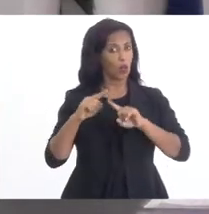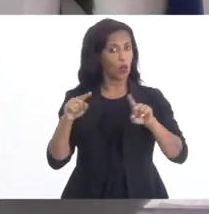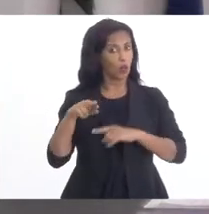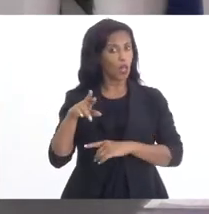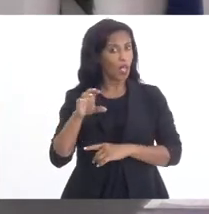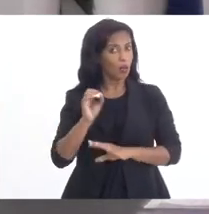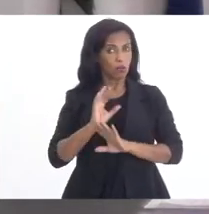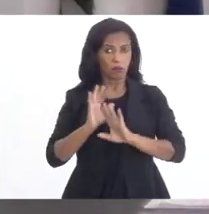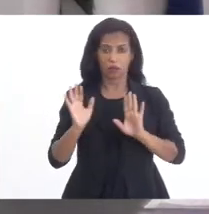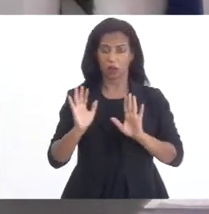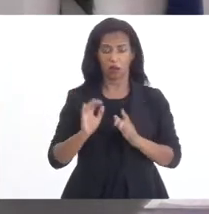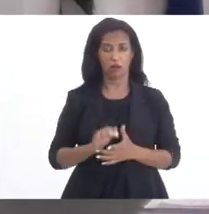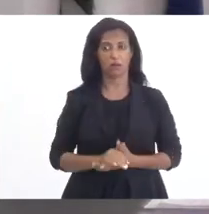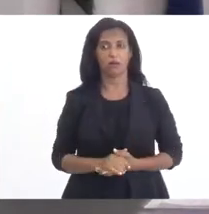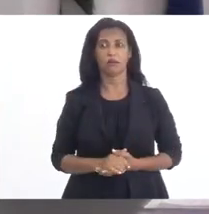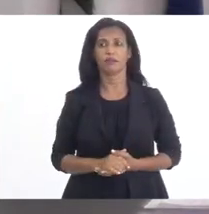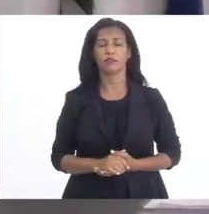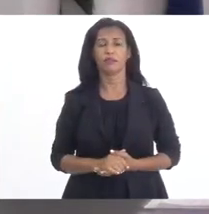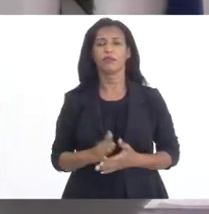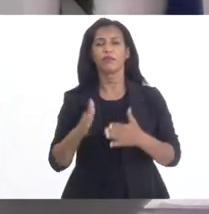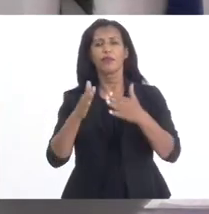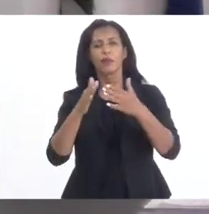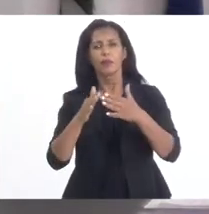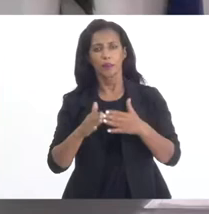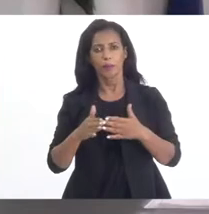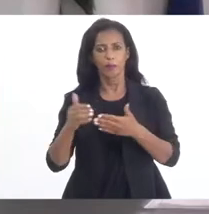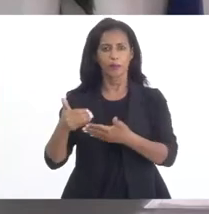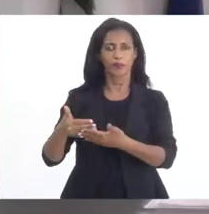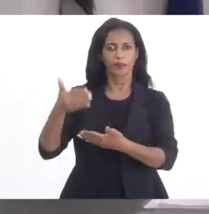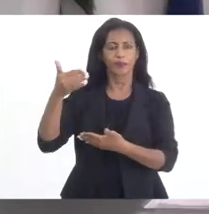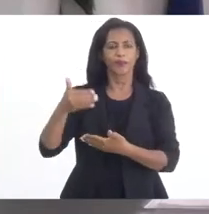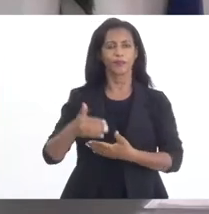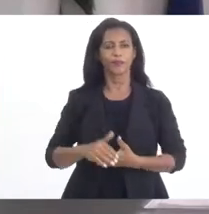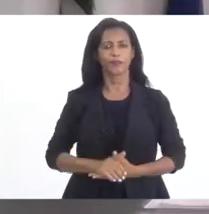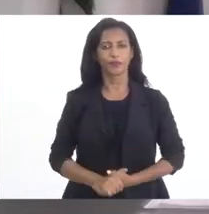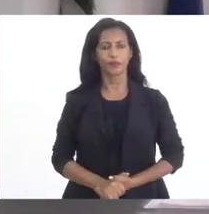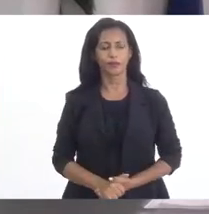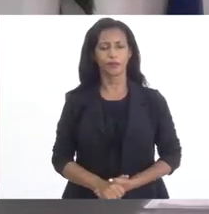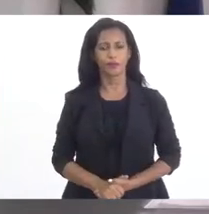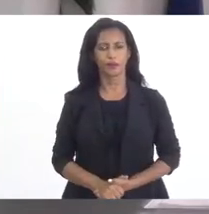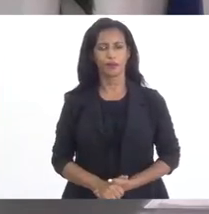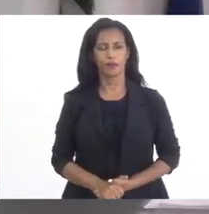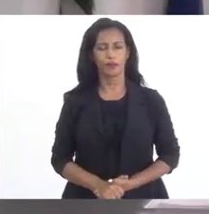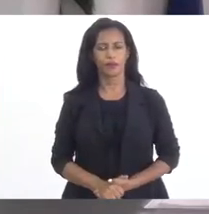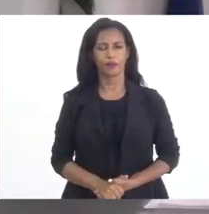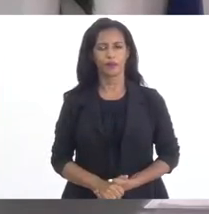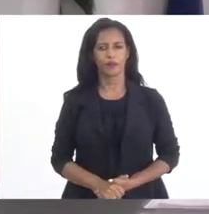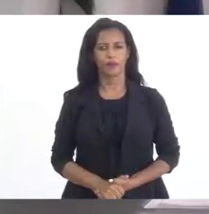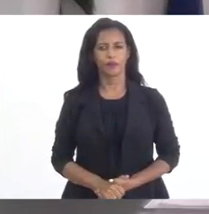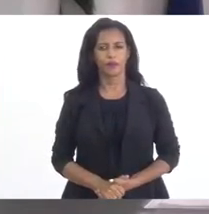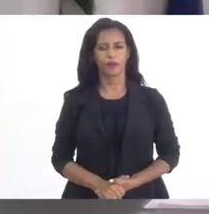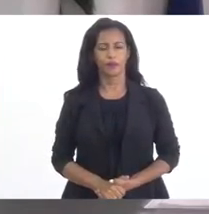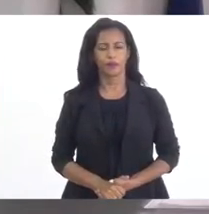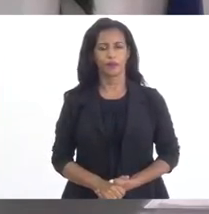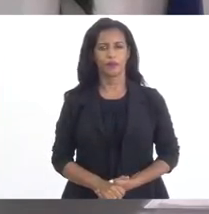alguma. Por favor, a próximo ponto. Pode passar.